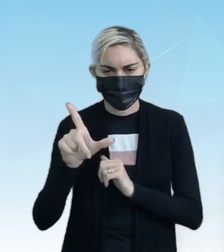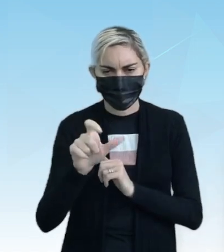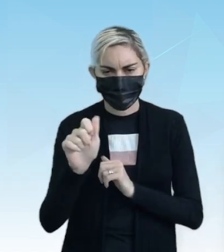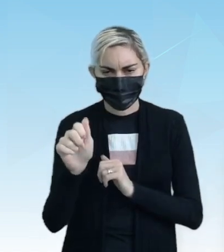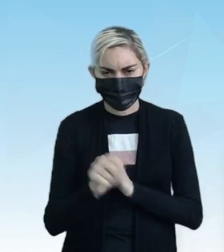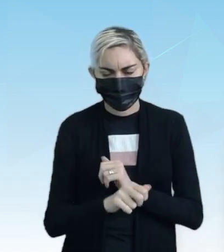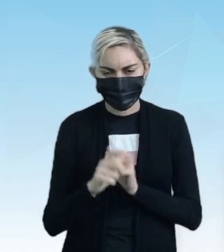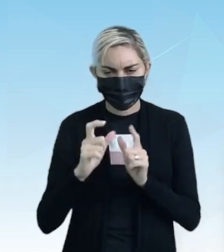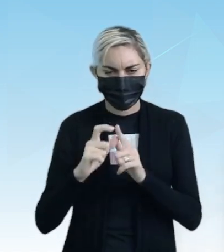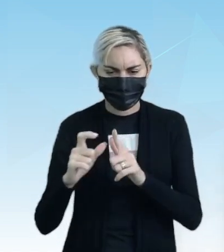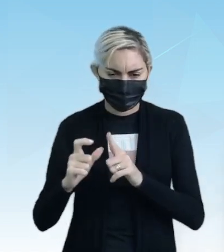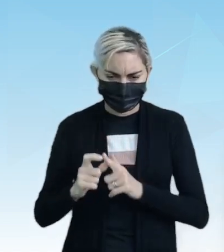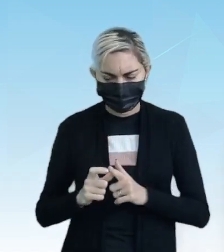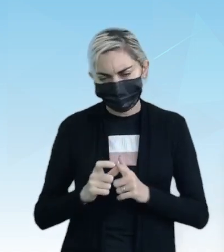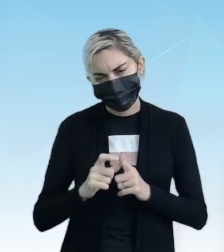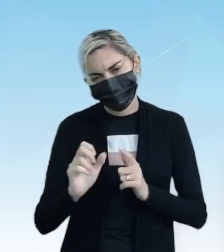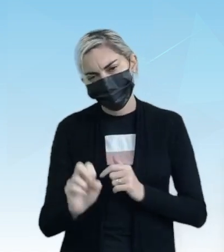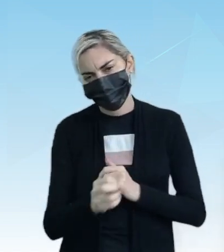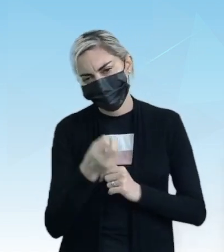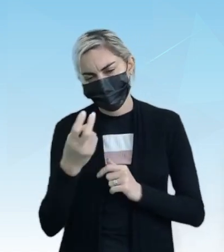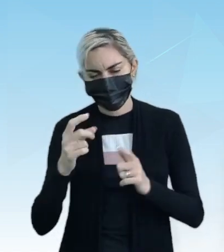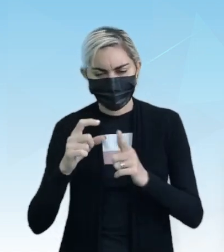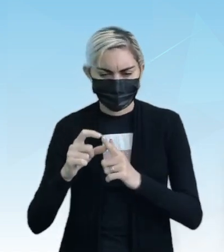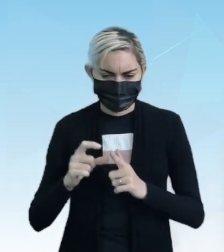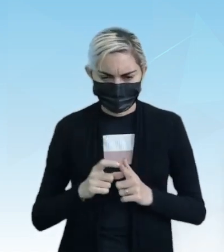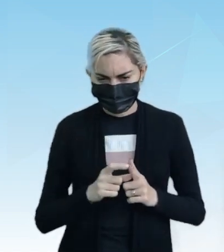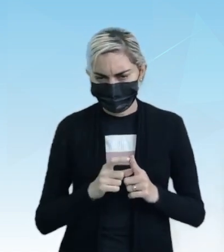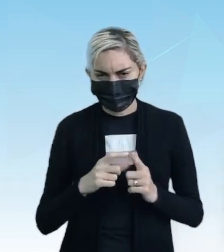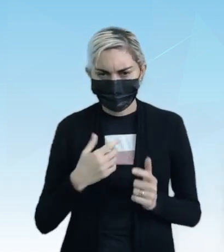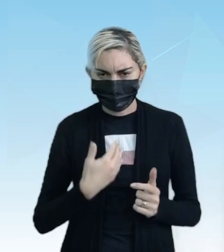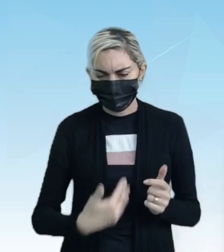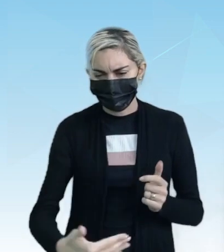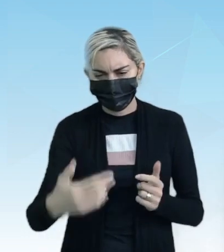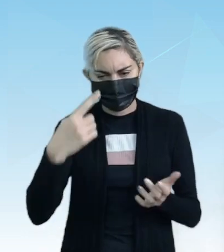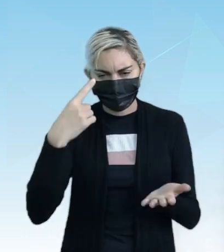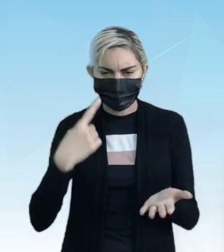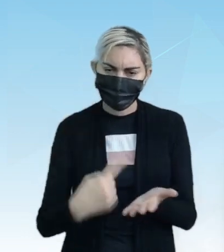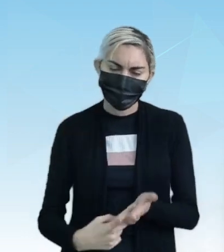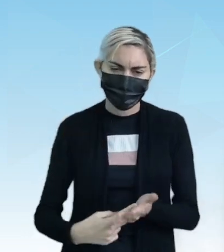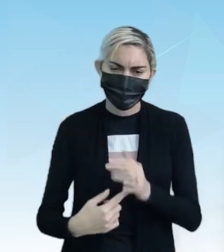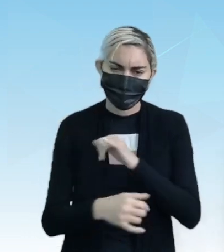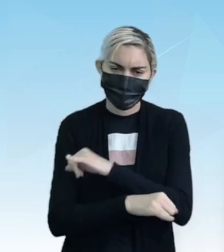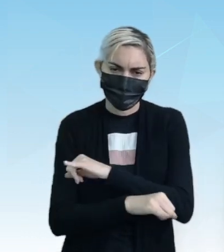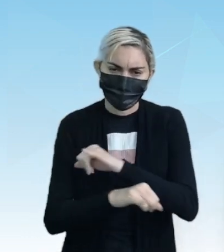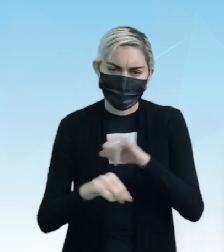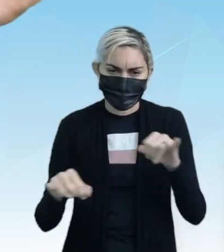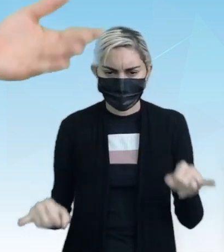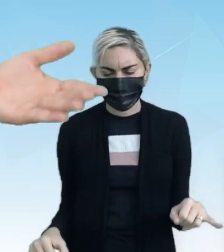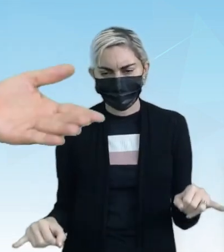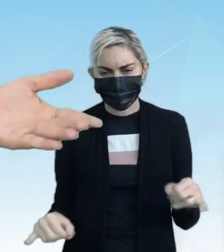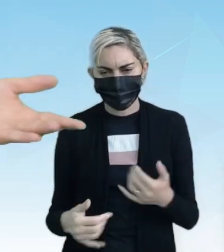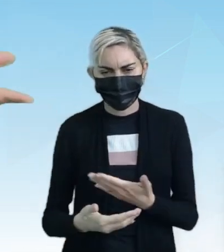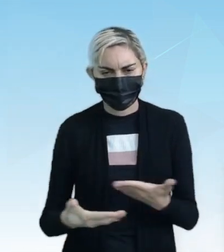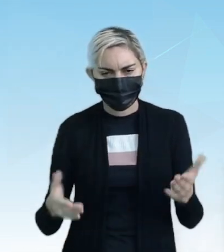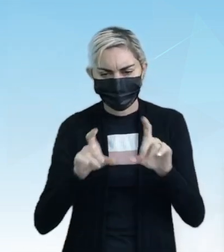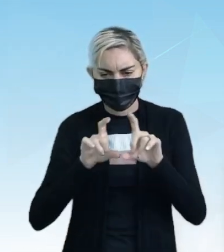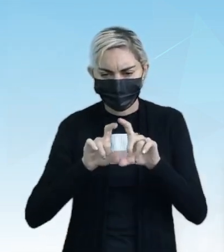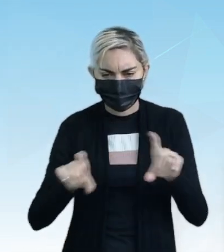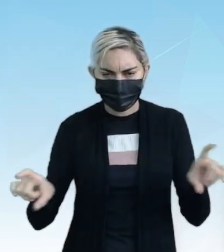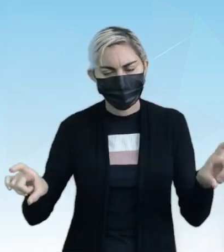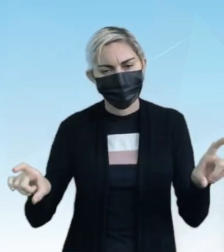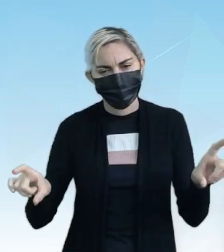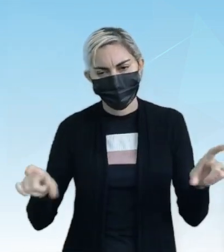a palavra ou as palavras, elas estão marcando, anunciando isso. Então, nesta frase, o